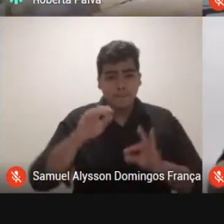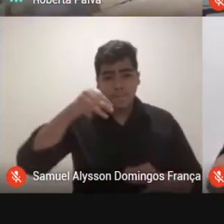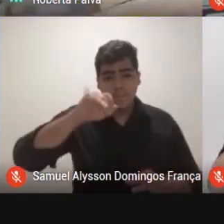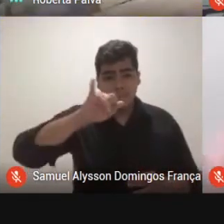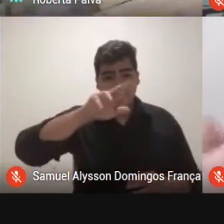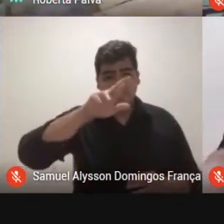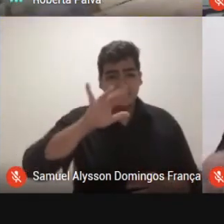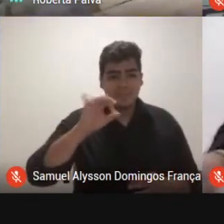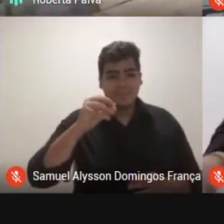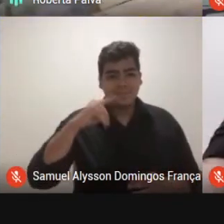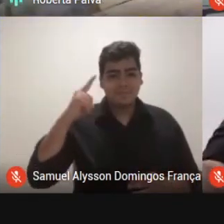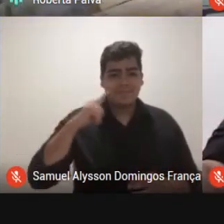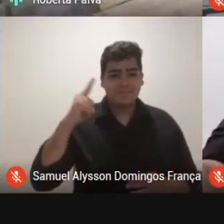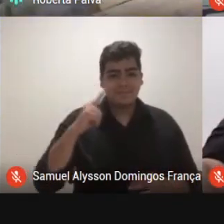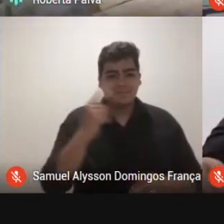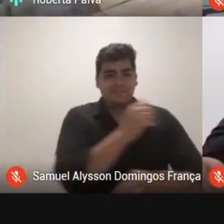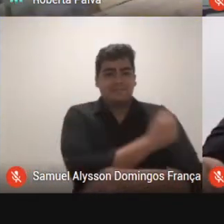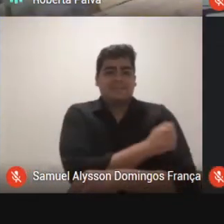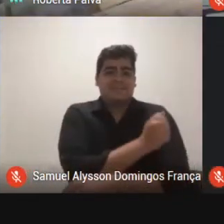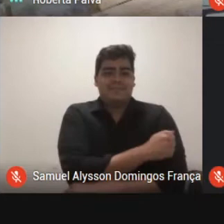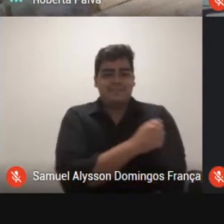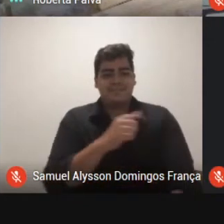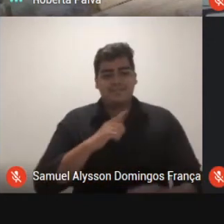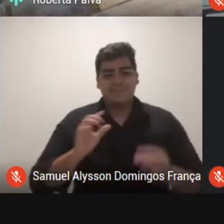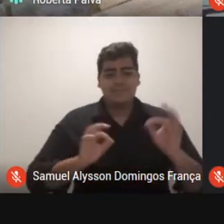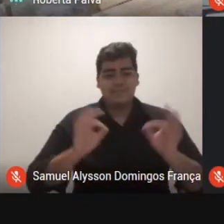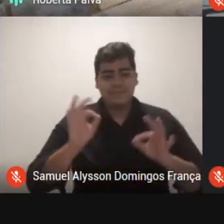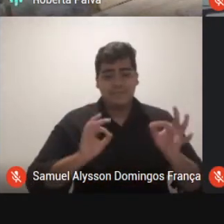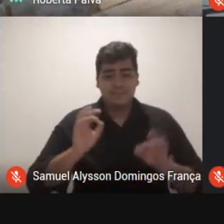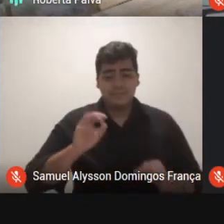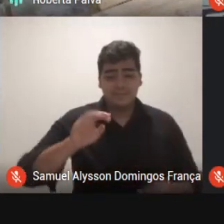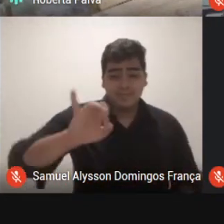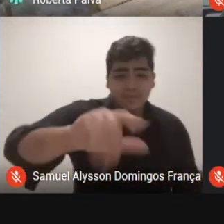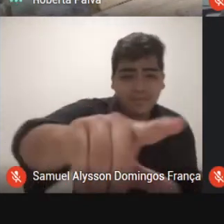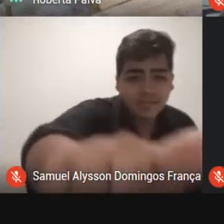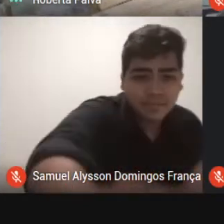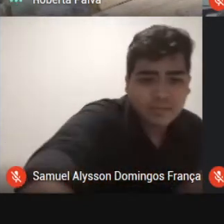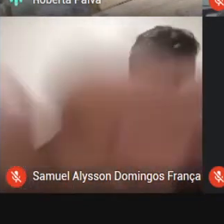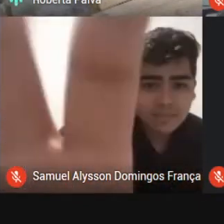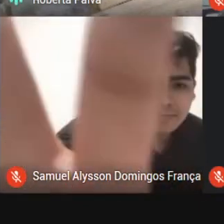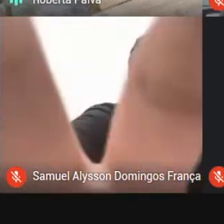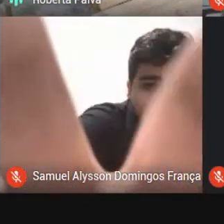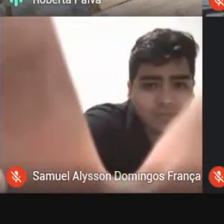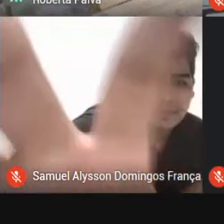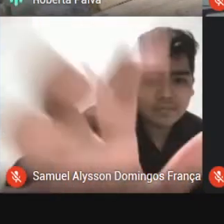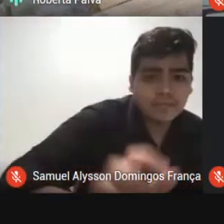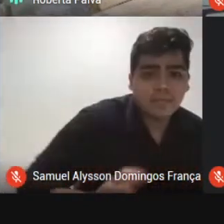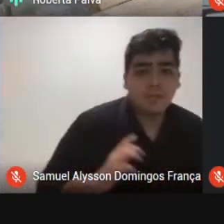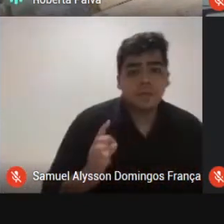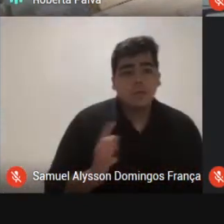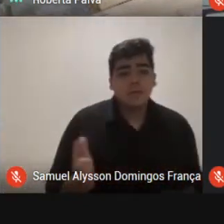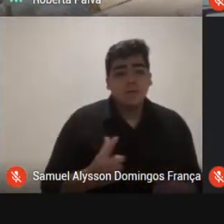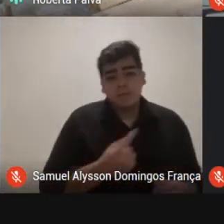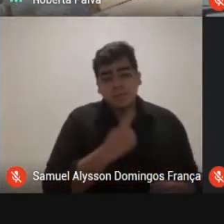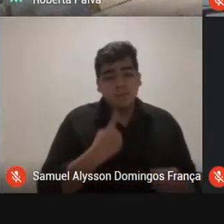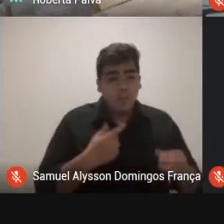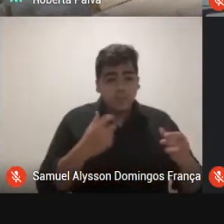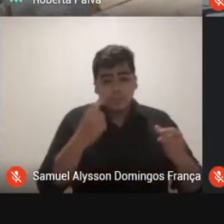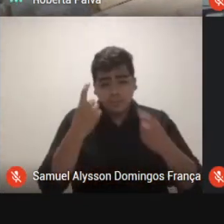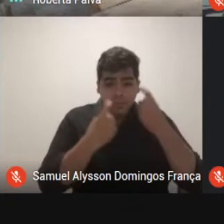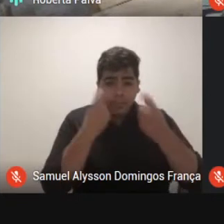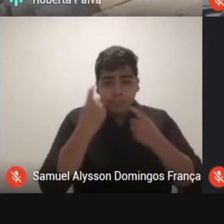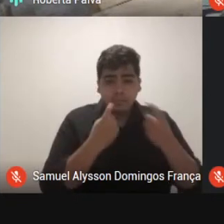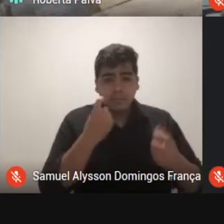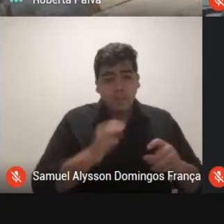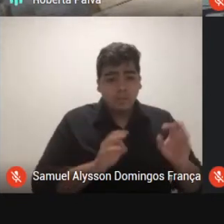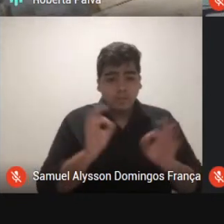alunos fazendo a montagem do deck. Então, a gente se preocupou muito em remontar e fazer a montagem